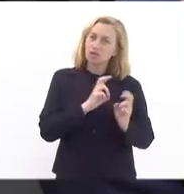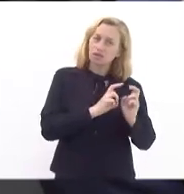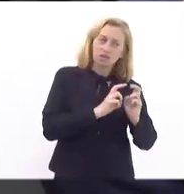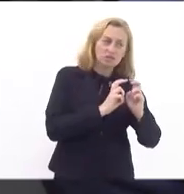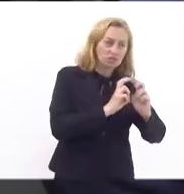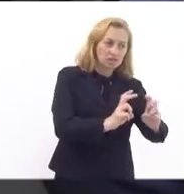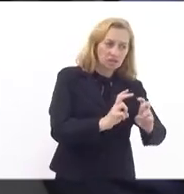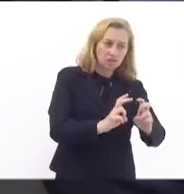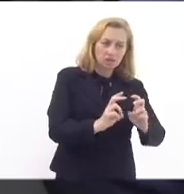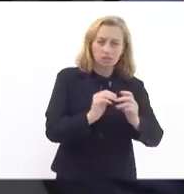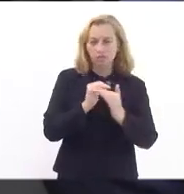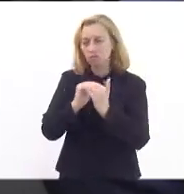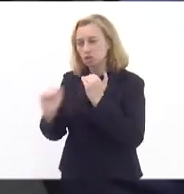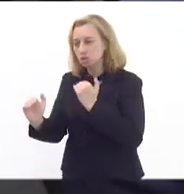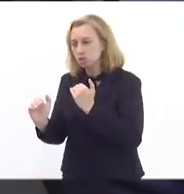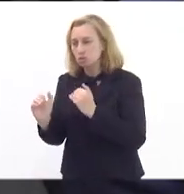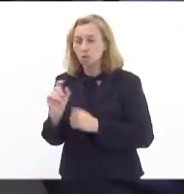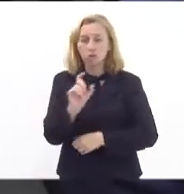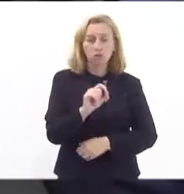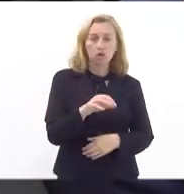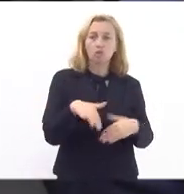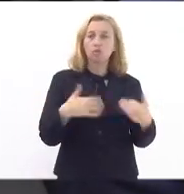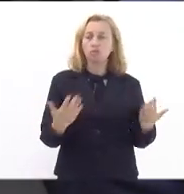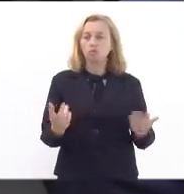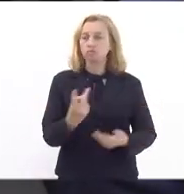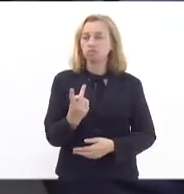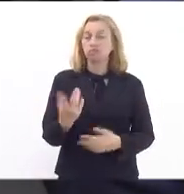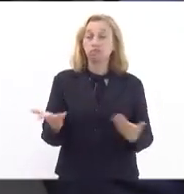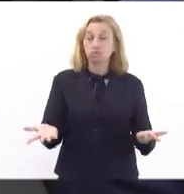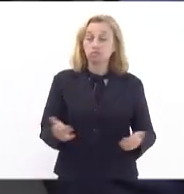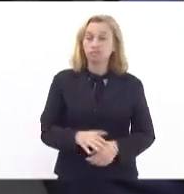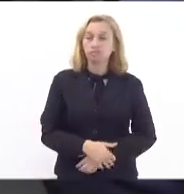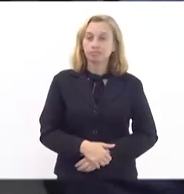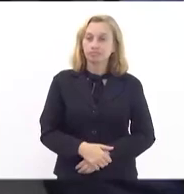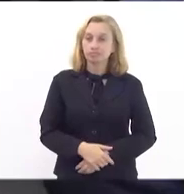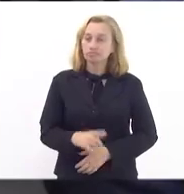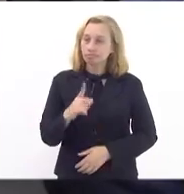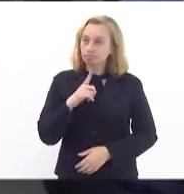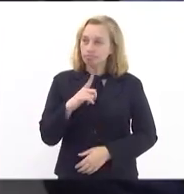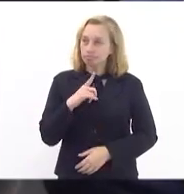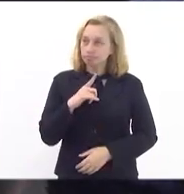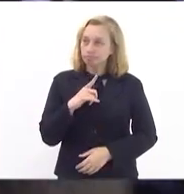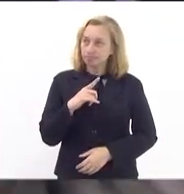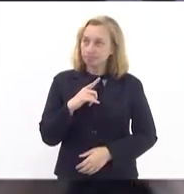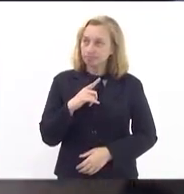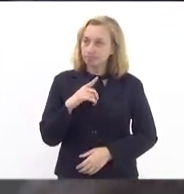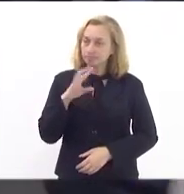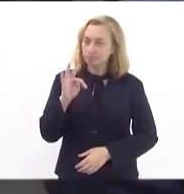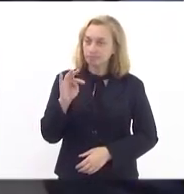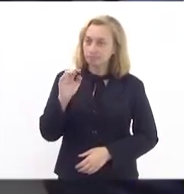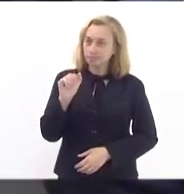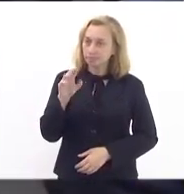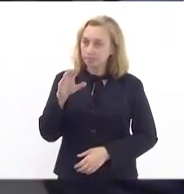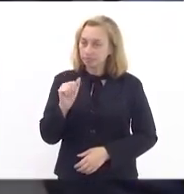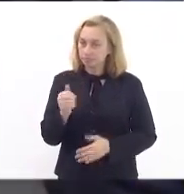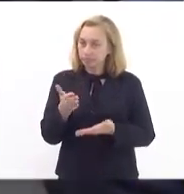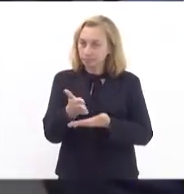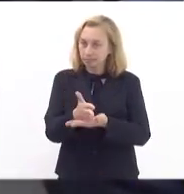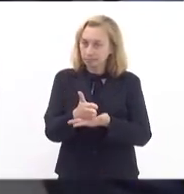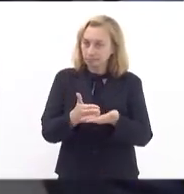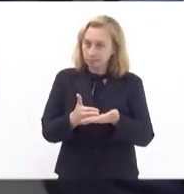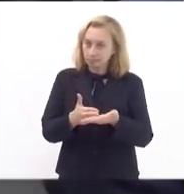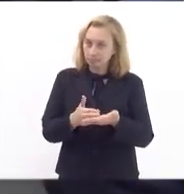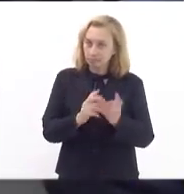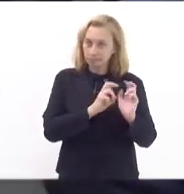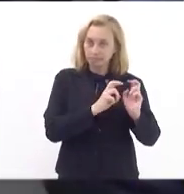o quê que foi no metrô e o só tem essas tabelas divididas